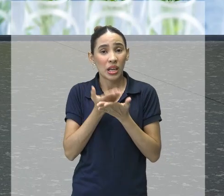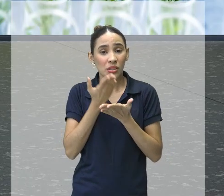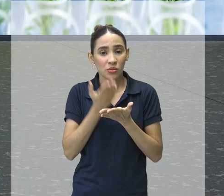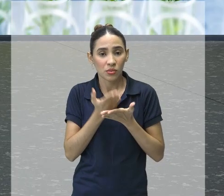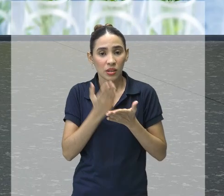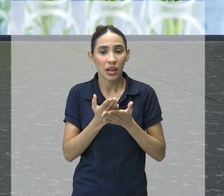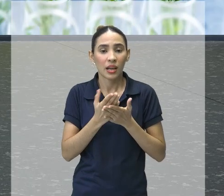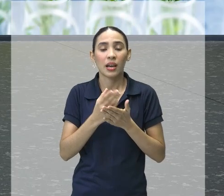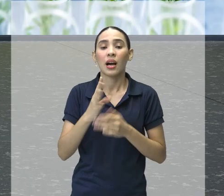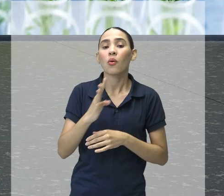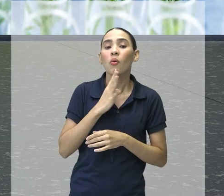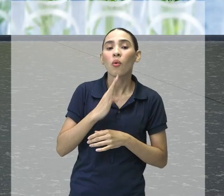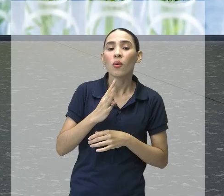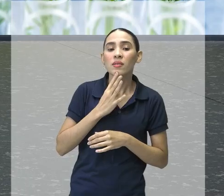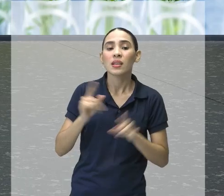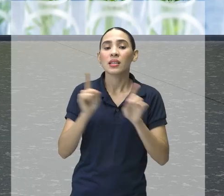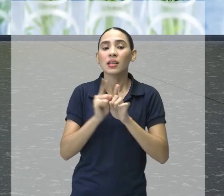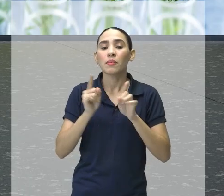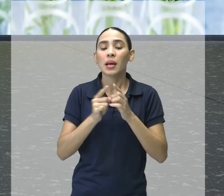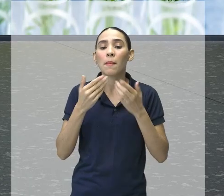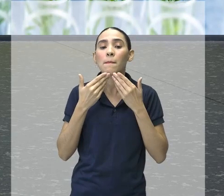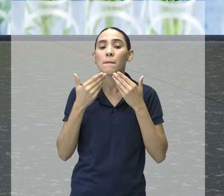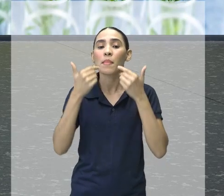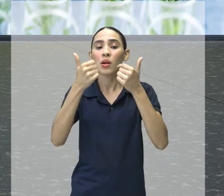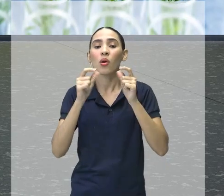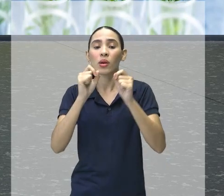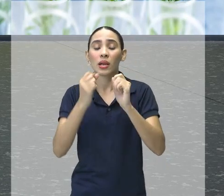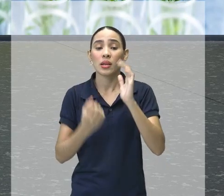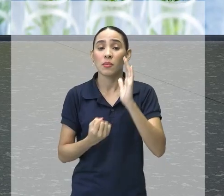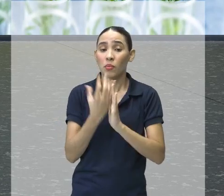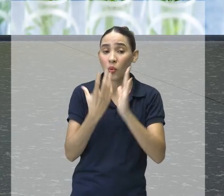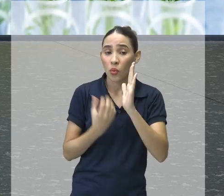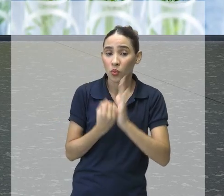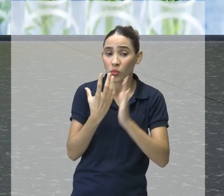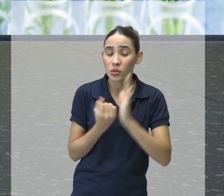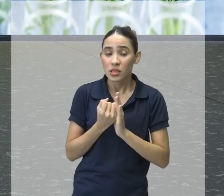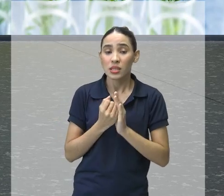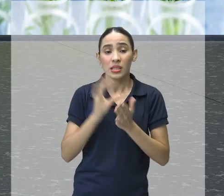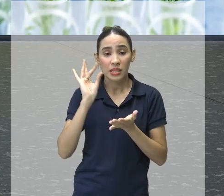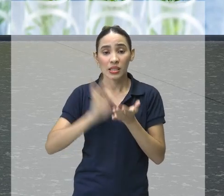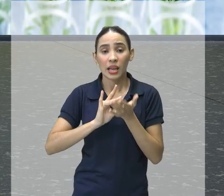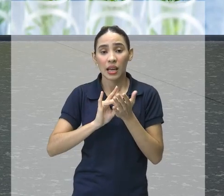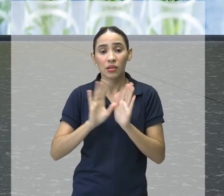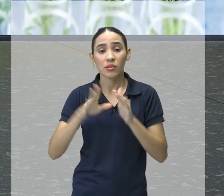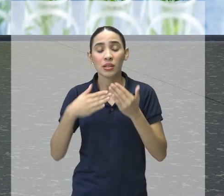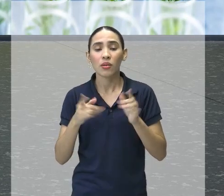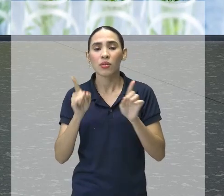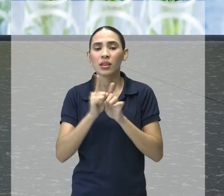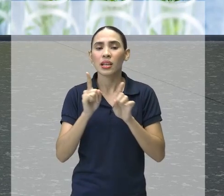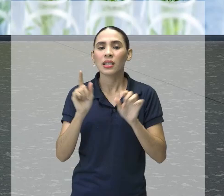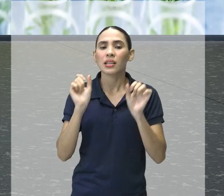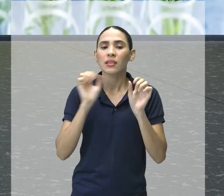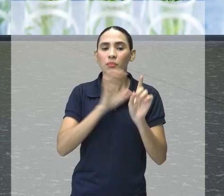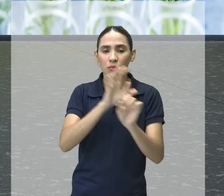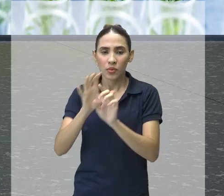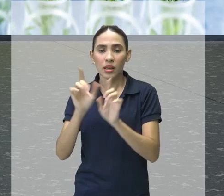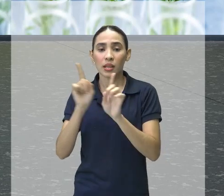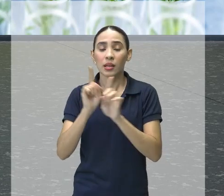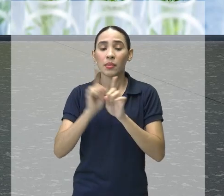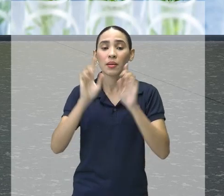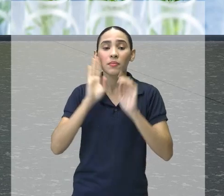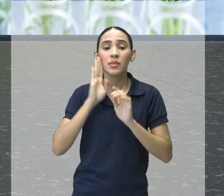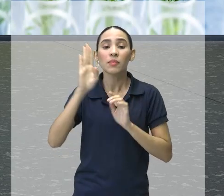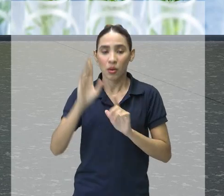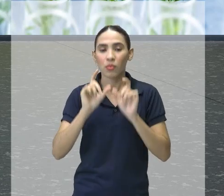estudar, conhecer para melhor produzir, exatamente. E tem como motivação